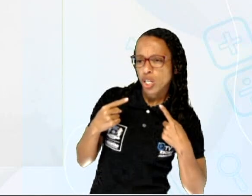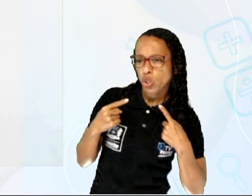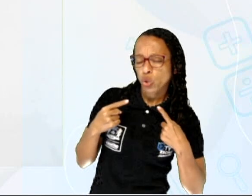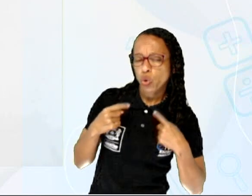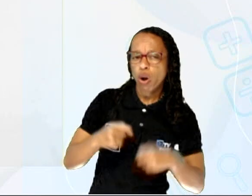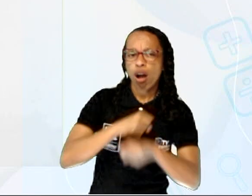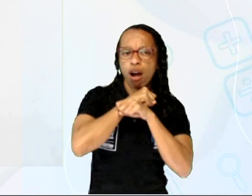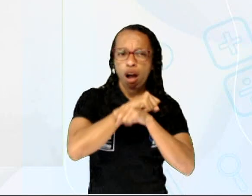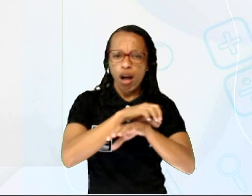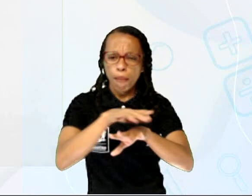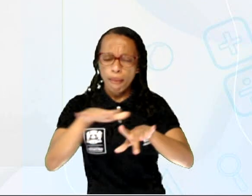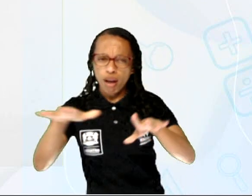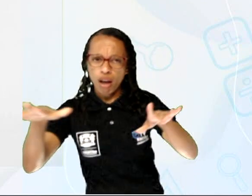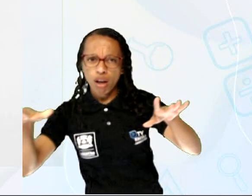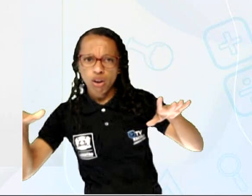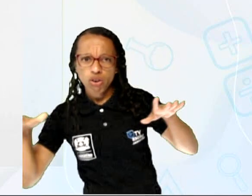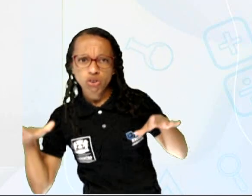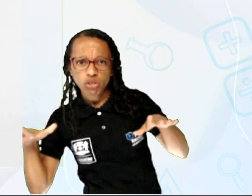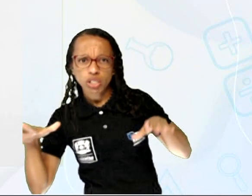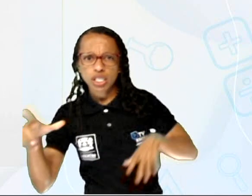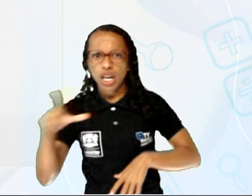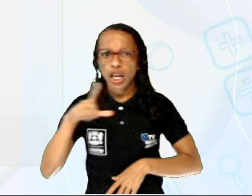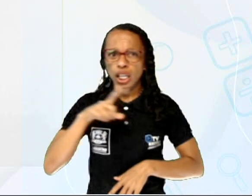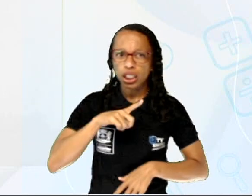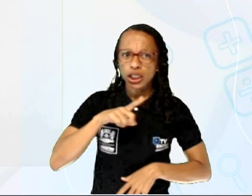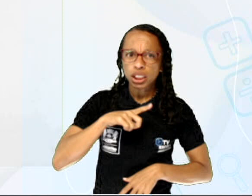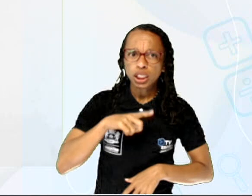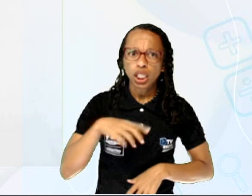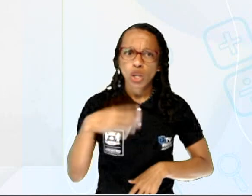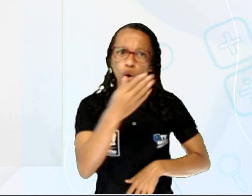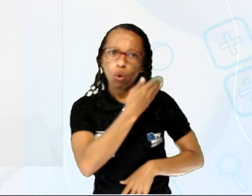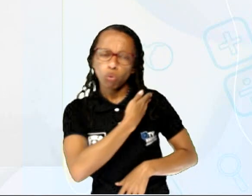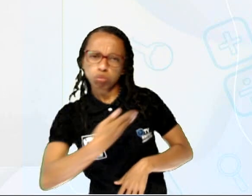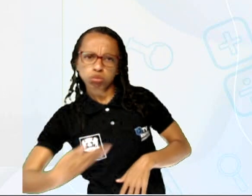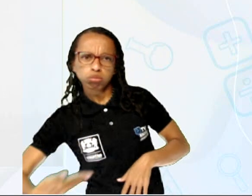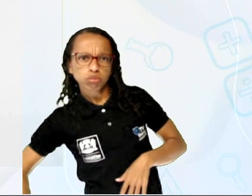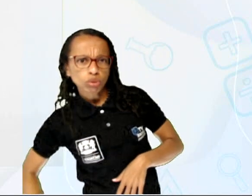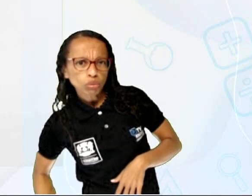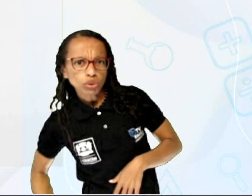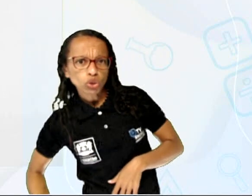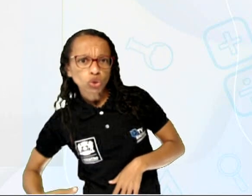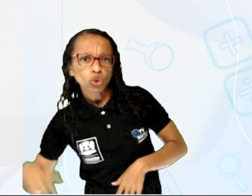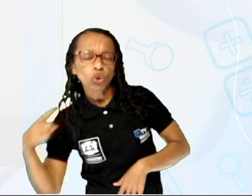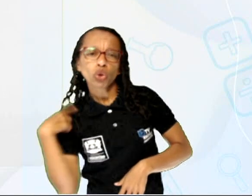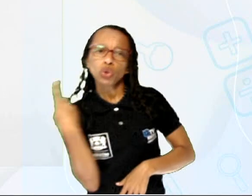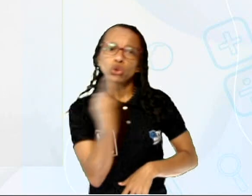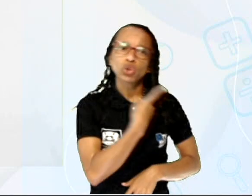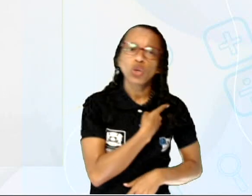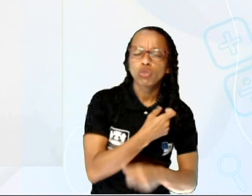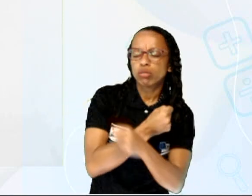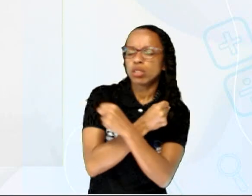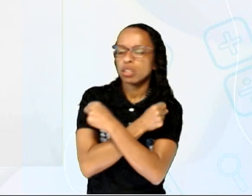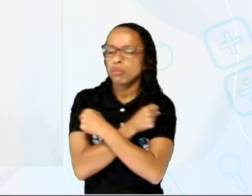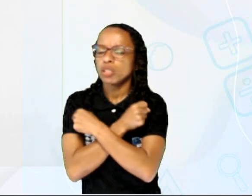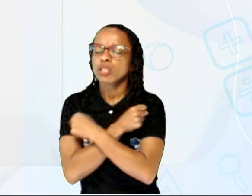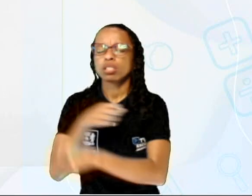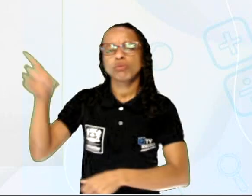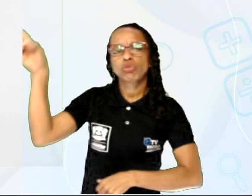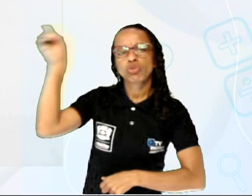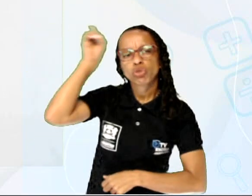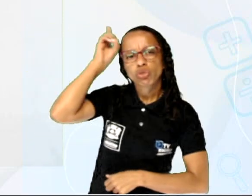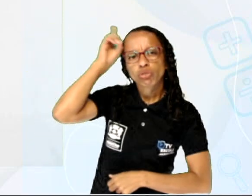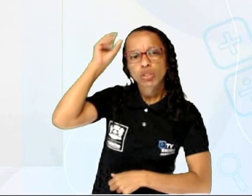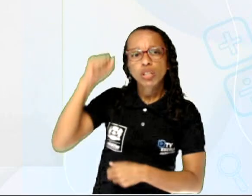secretaria. Nós nos abraçamos diariamente. Comprei o caqui com a bolsa